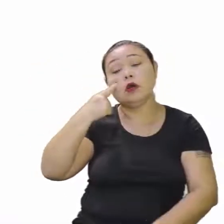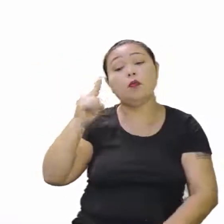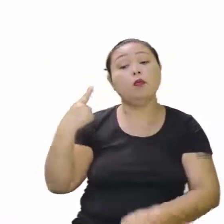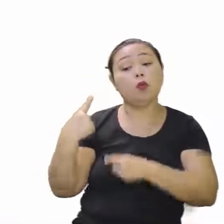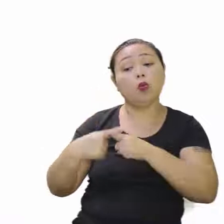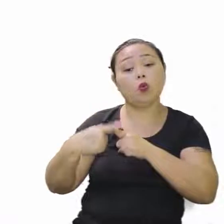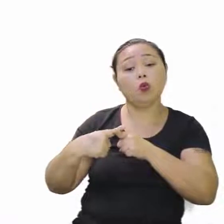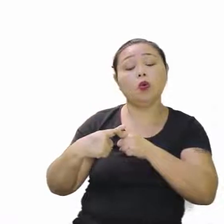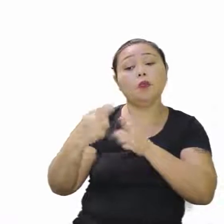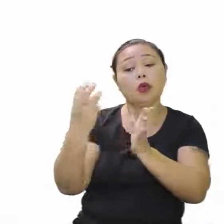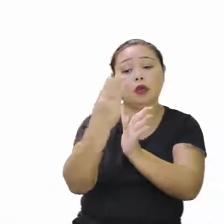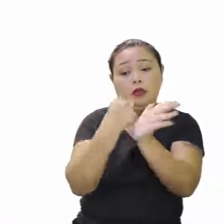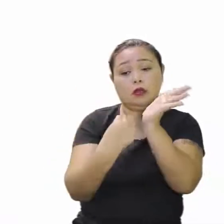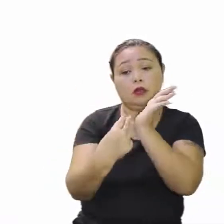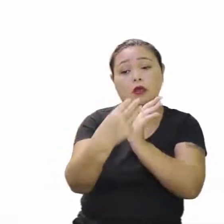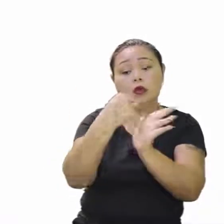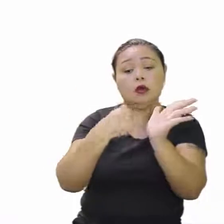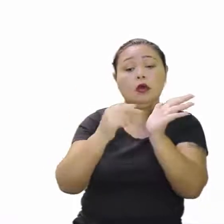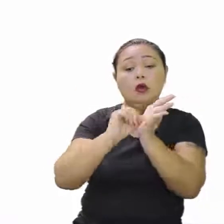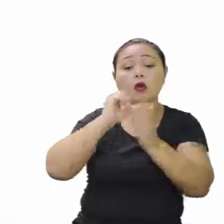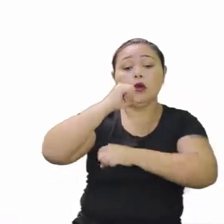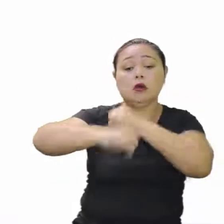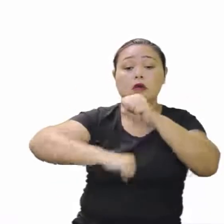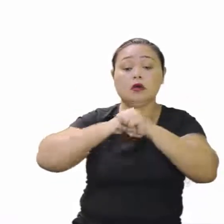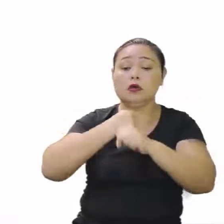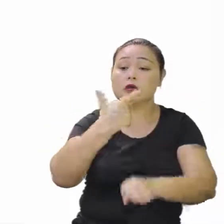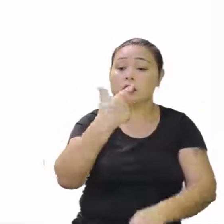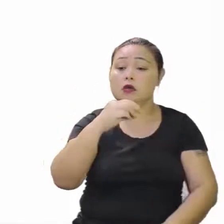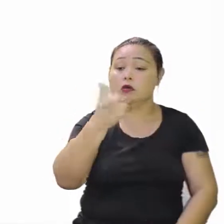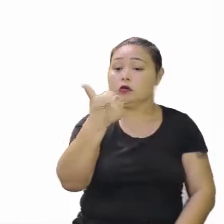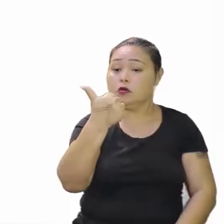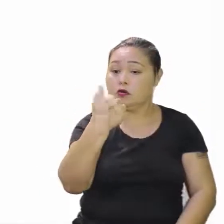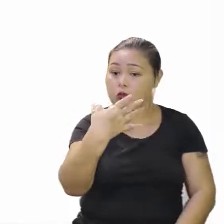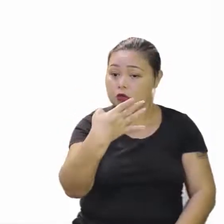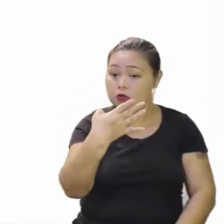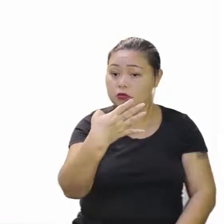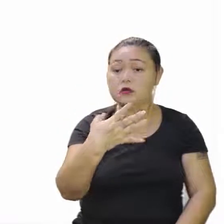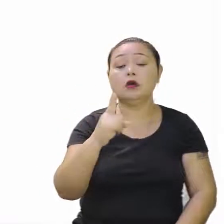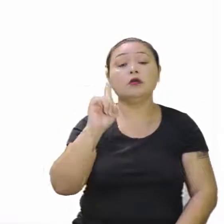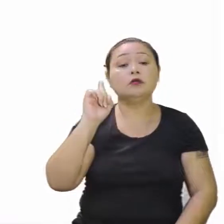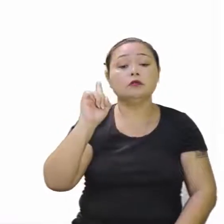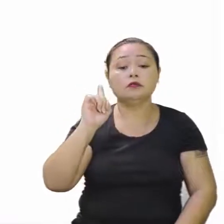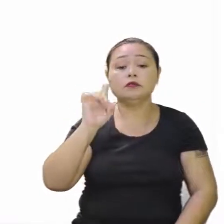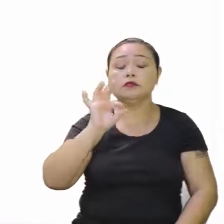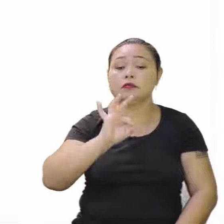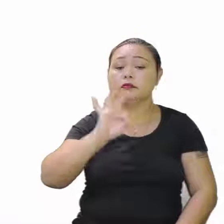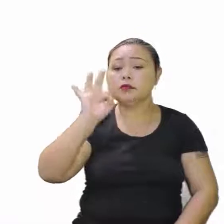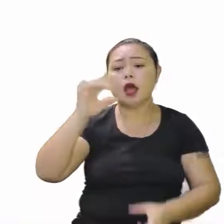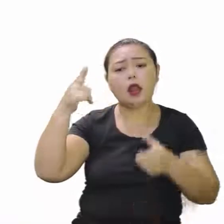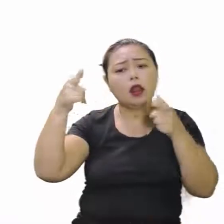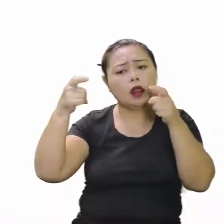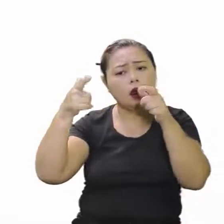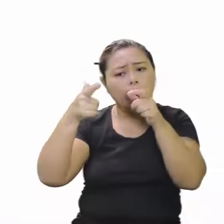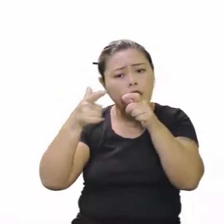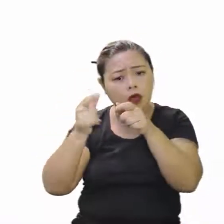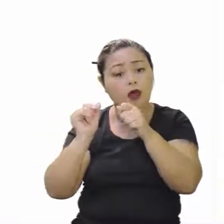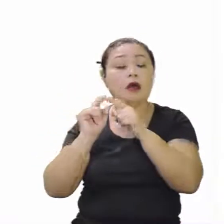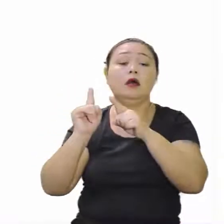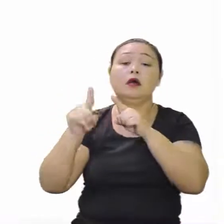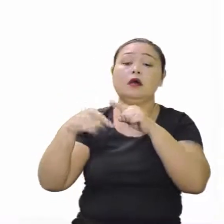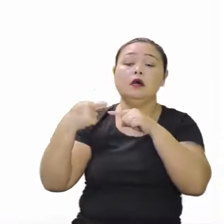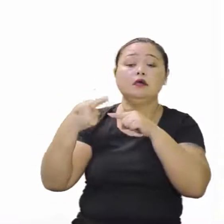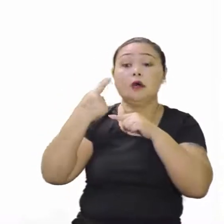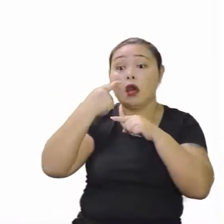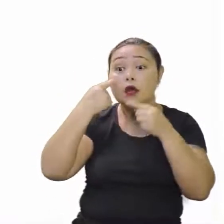Até porque esse mapa, de 2014, a escala dele é muito pequena, por isso que